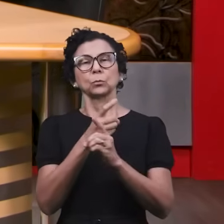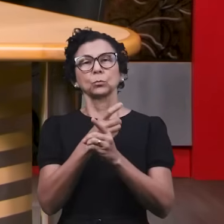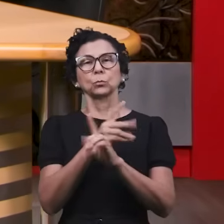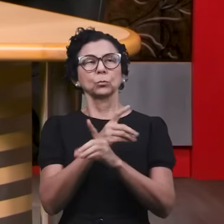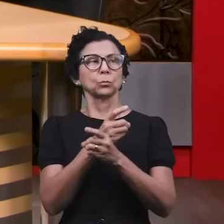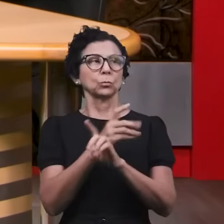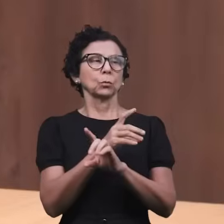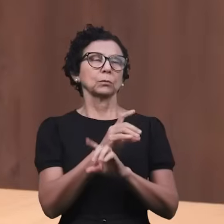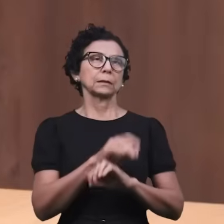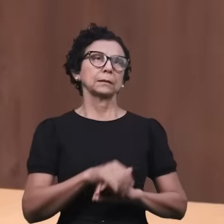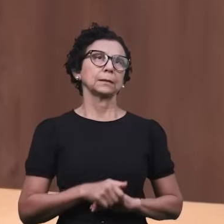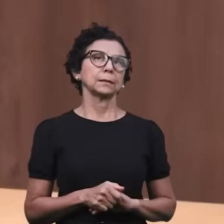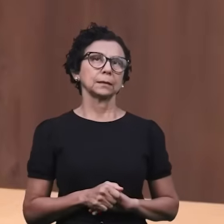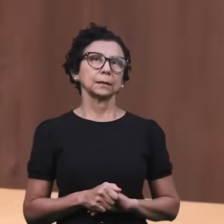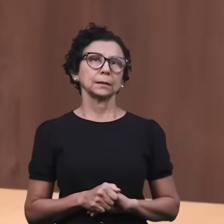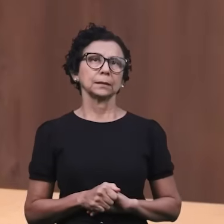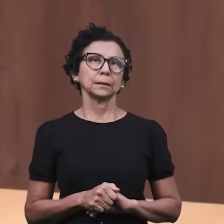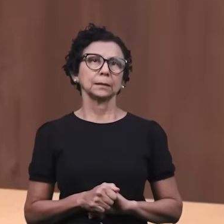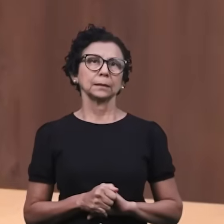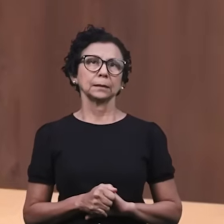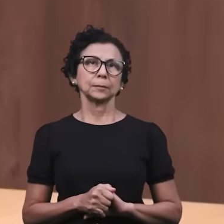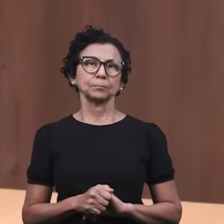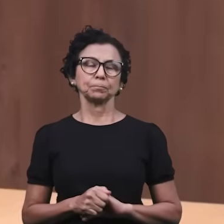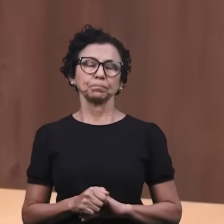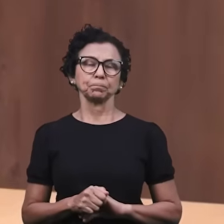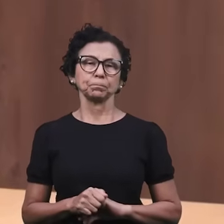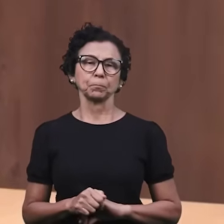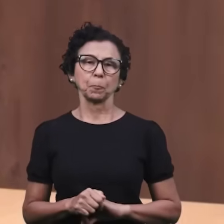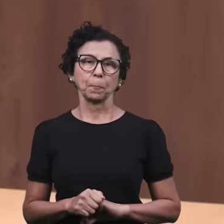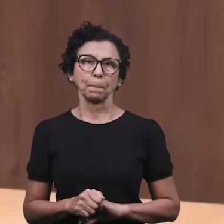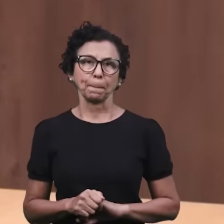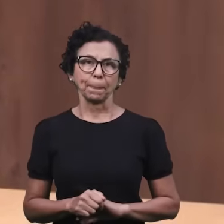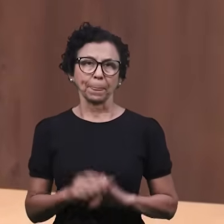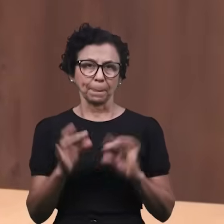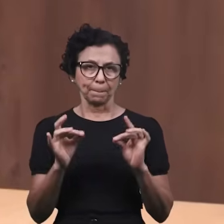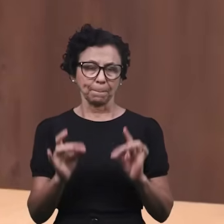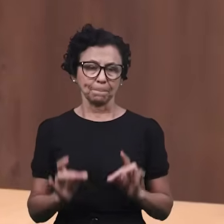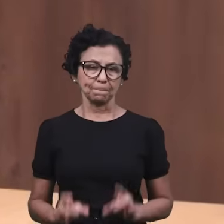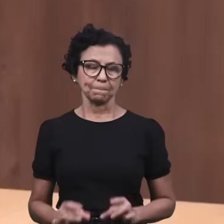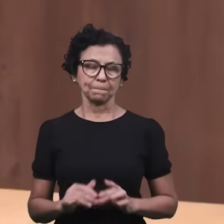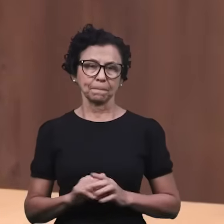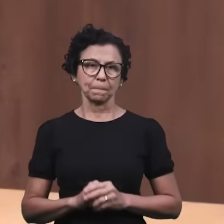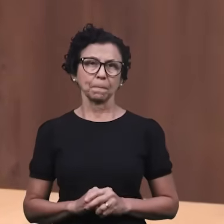vamos colocar direitinho, né? Toda construção,